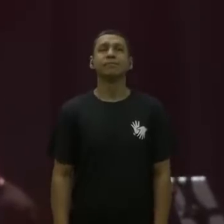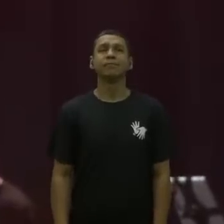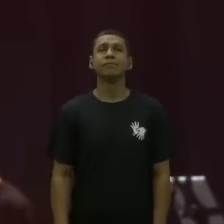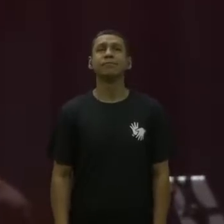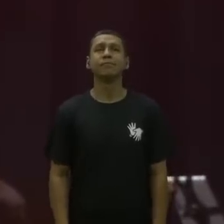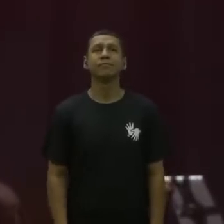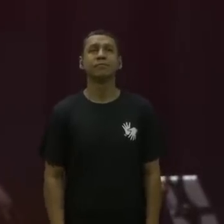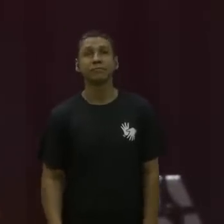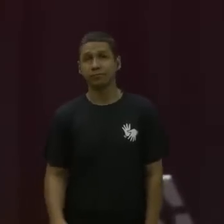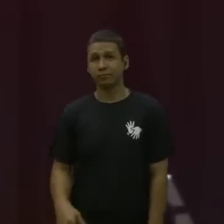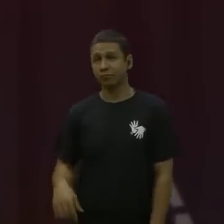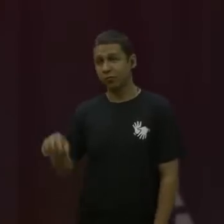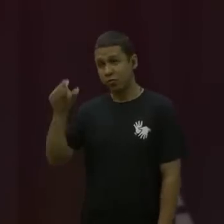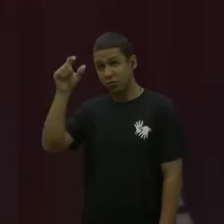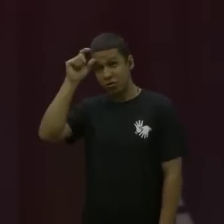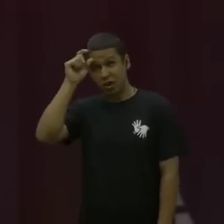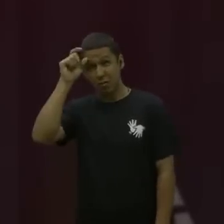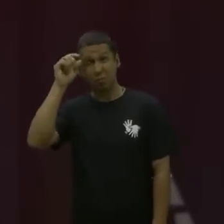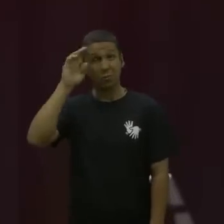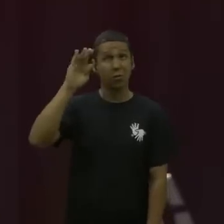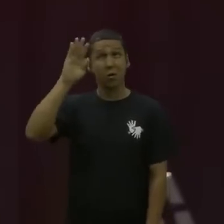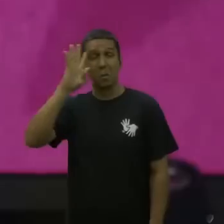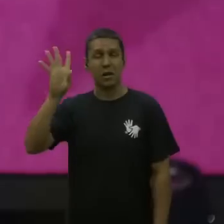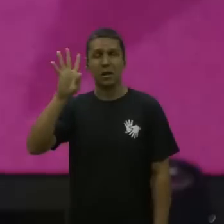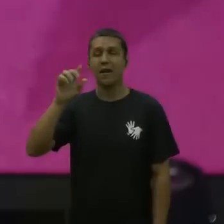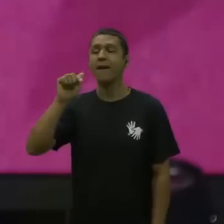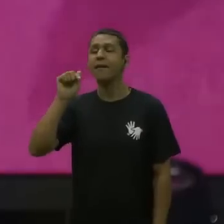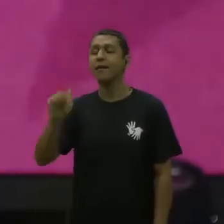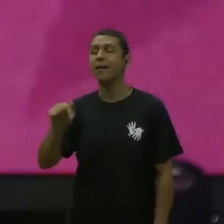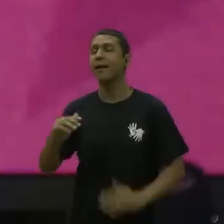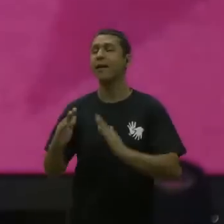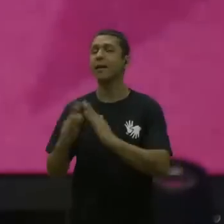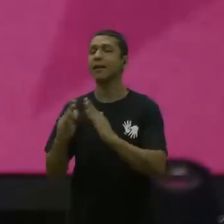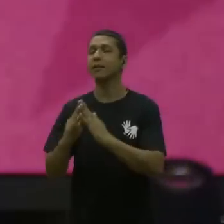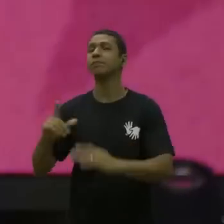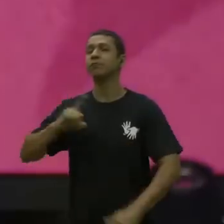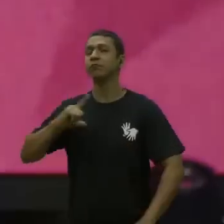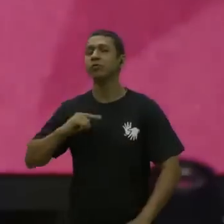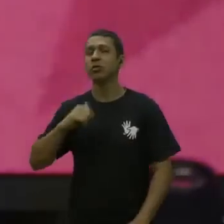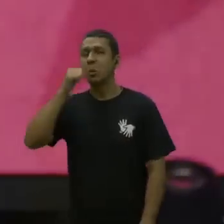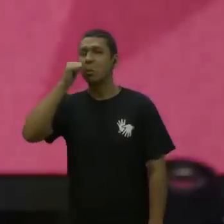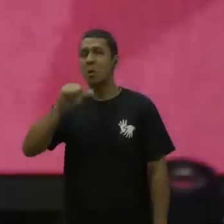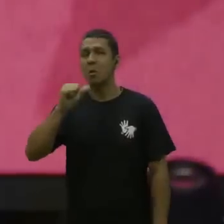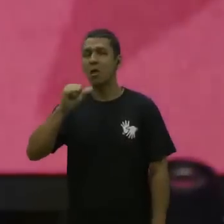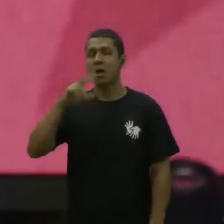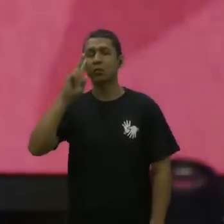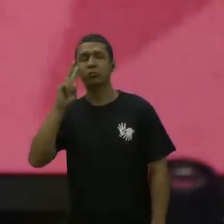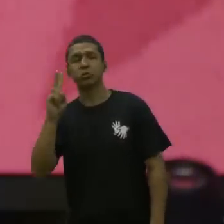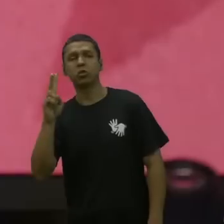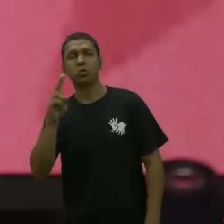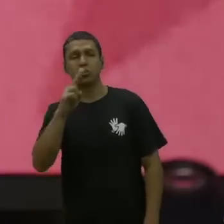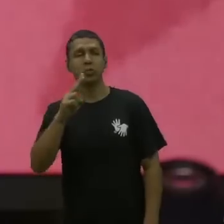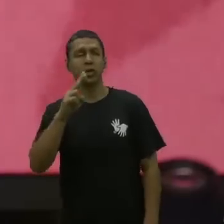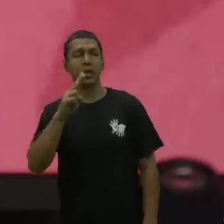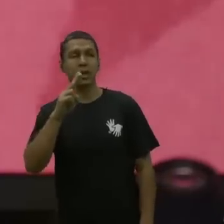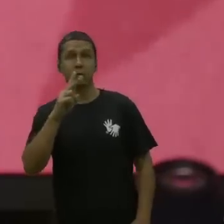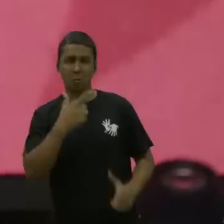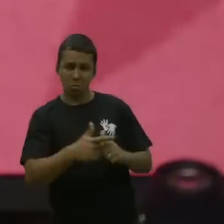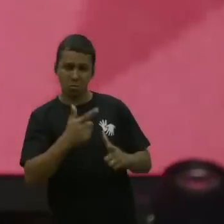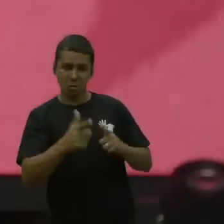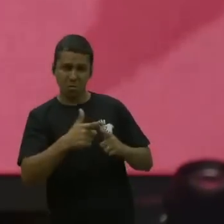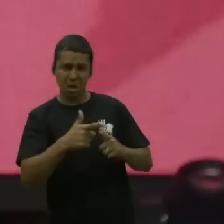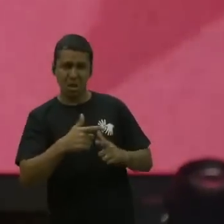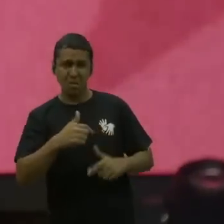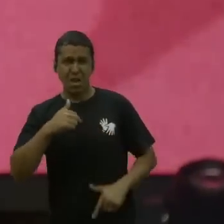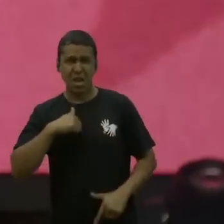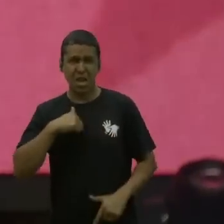O que ele não contava era que dentro daquela casa tinha uma mulher que tinha olhado para a sentença e tinha dito: eu não